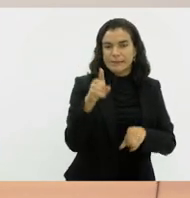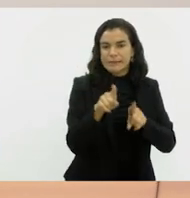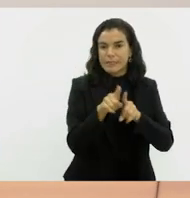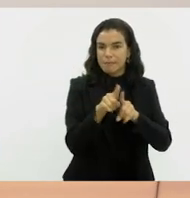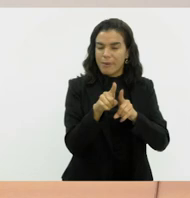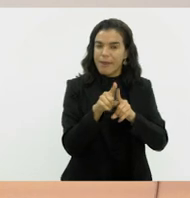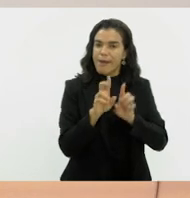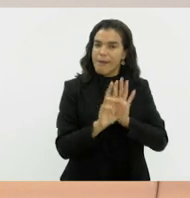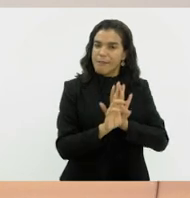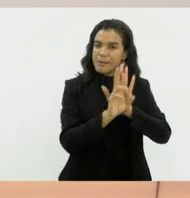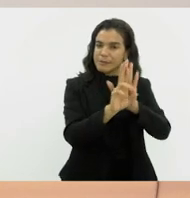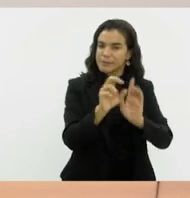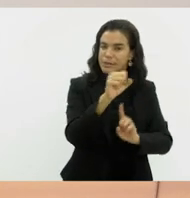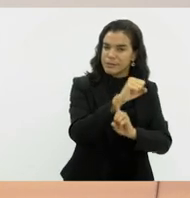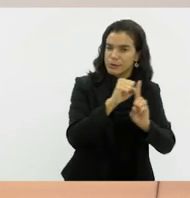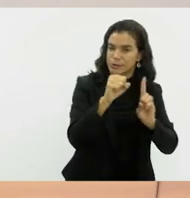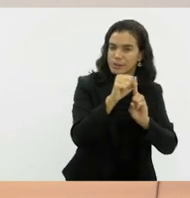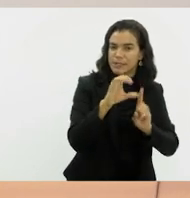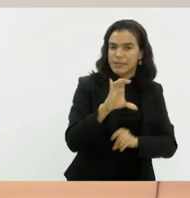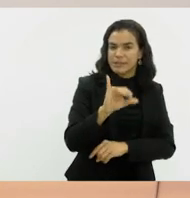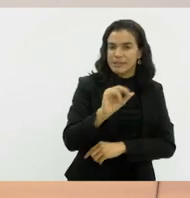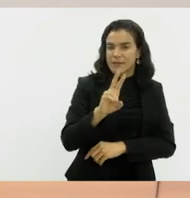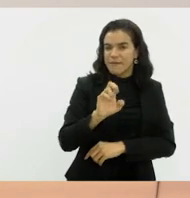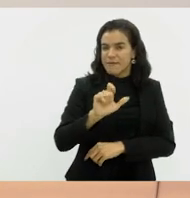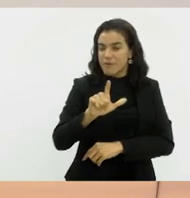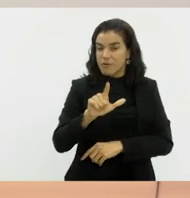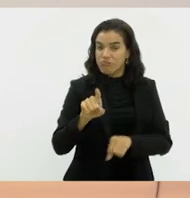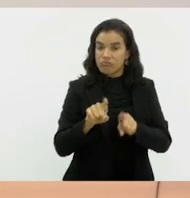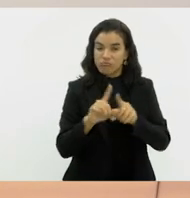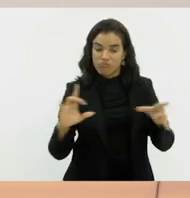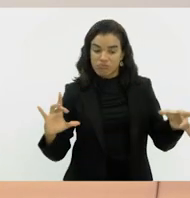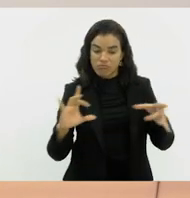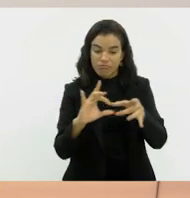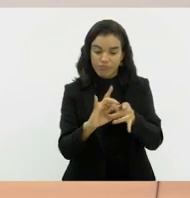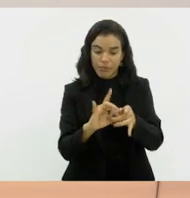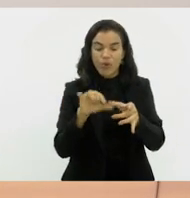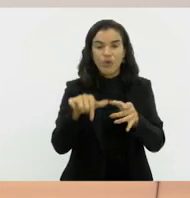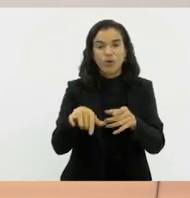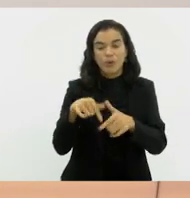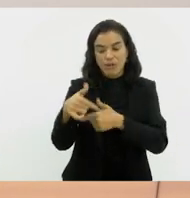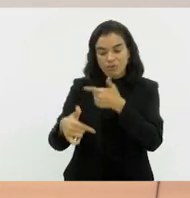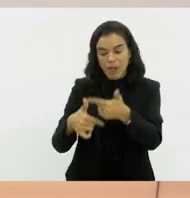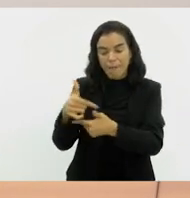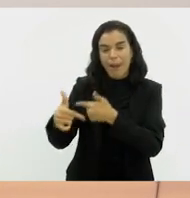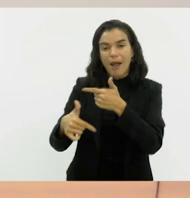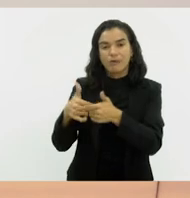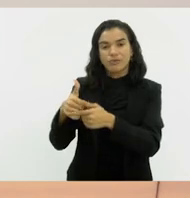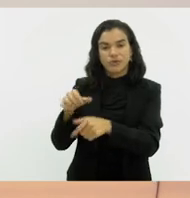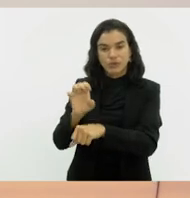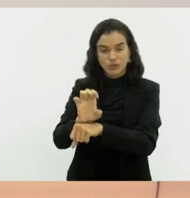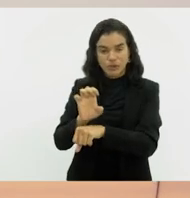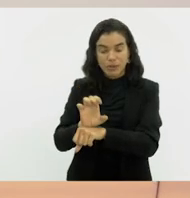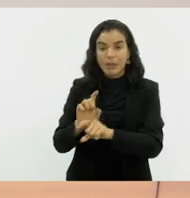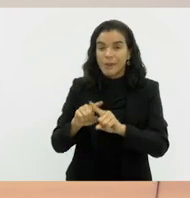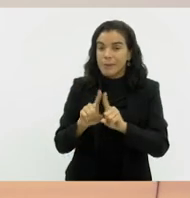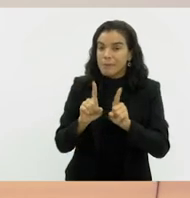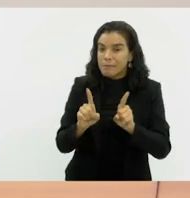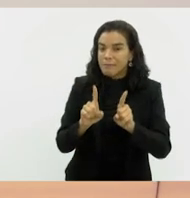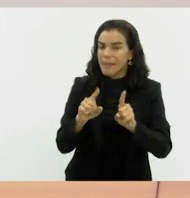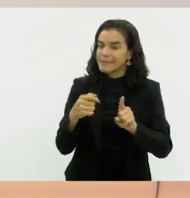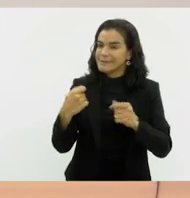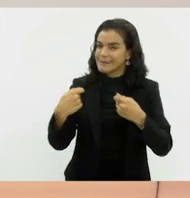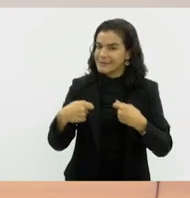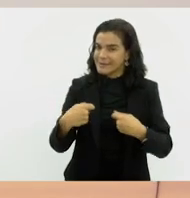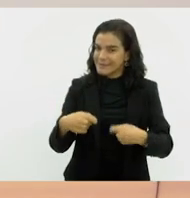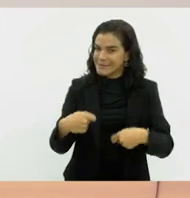sociedade civil, da organização, da comunhão da atividade do Estado com a sociedade civil, mas precisamos